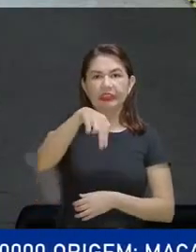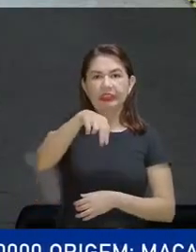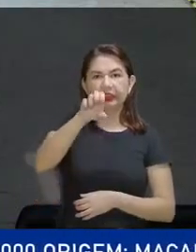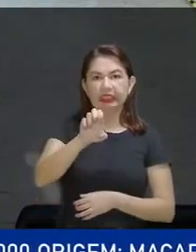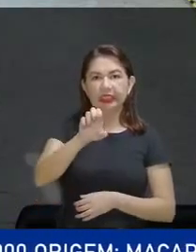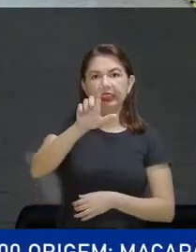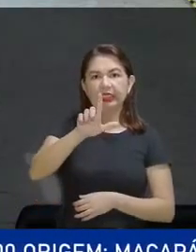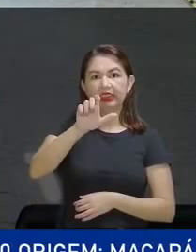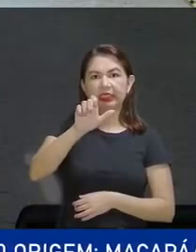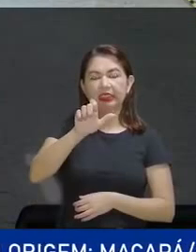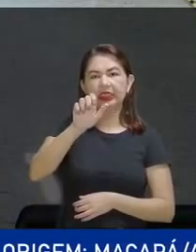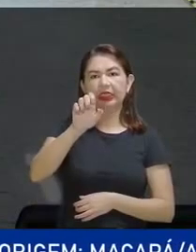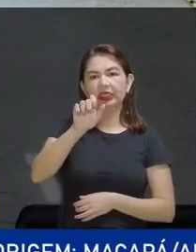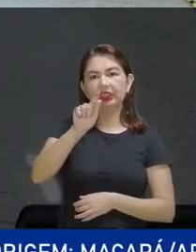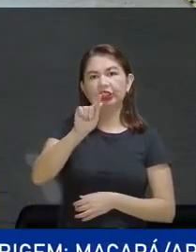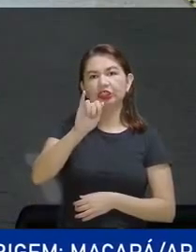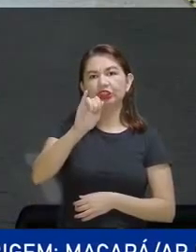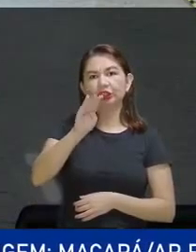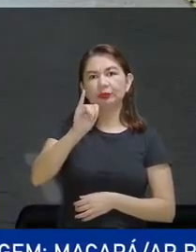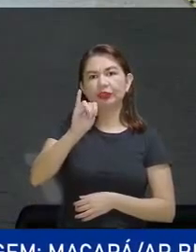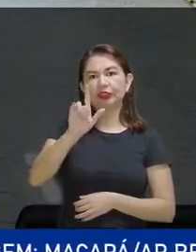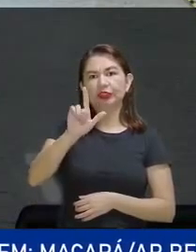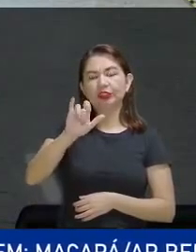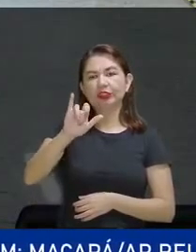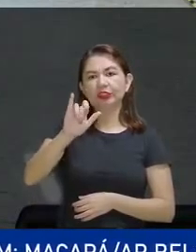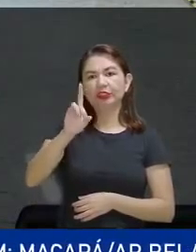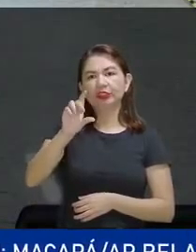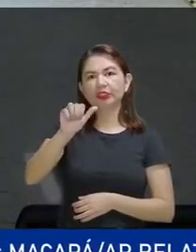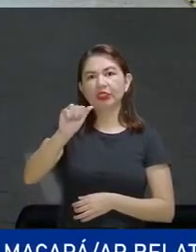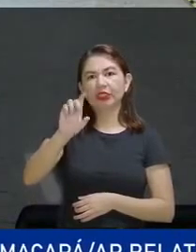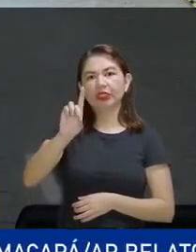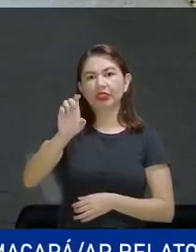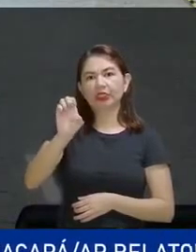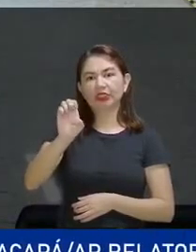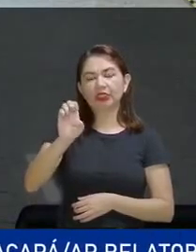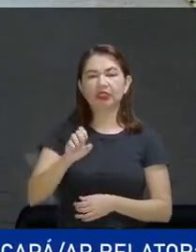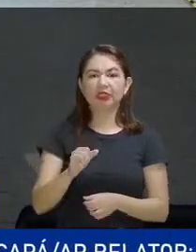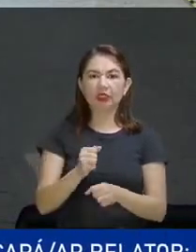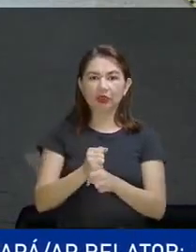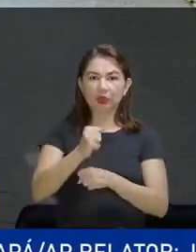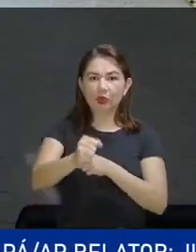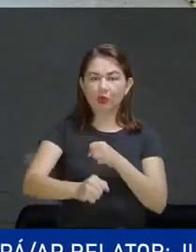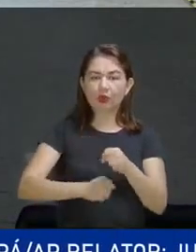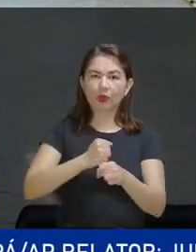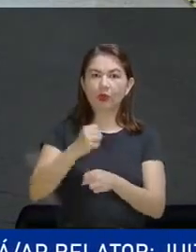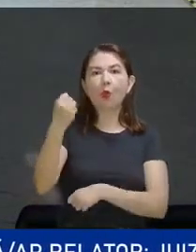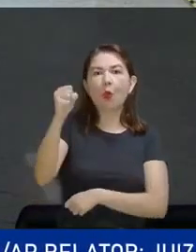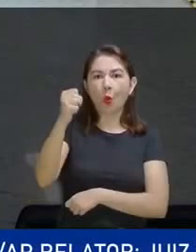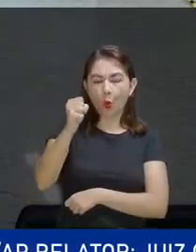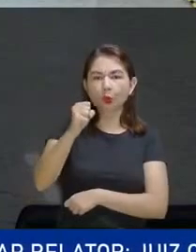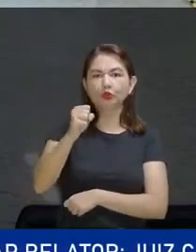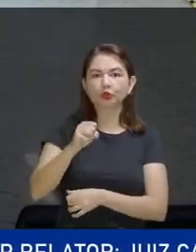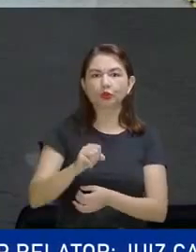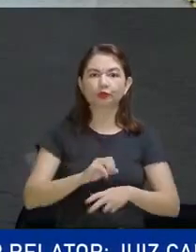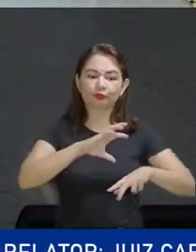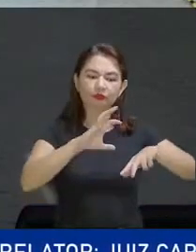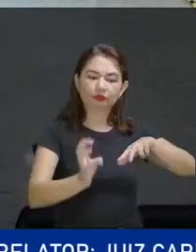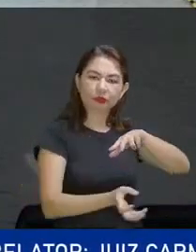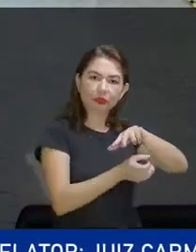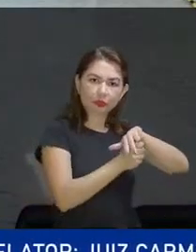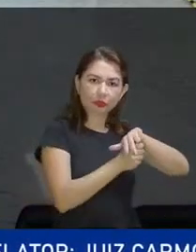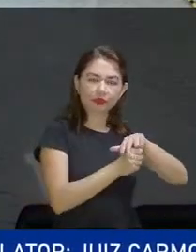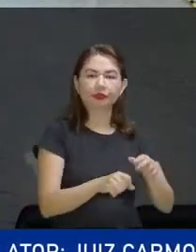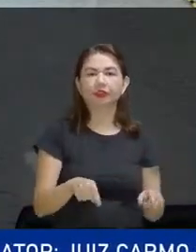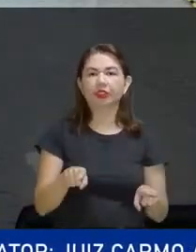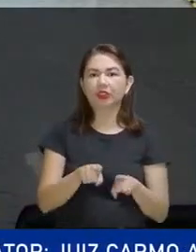para as eleições que se realizarem nos 8 anos subsequentes por abuso de poder econômico e